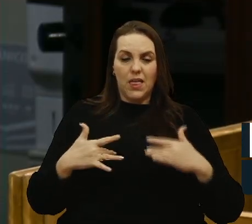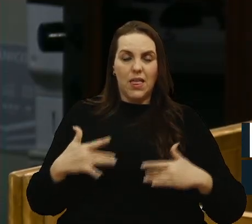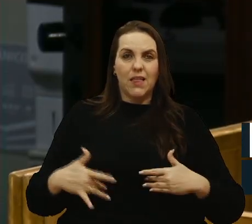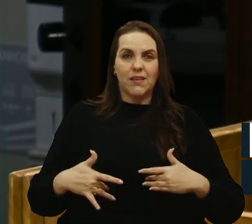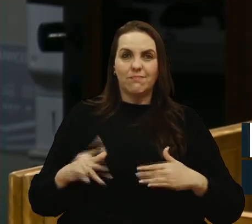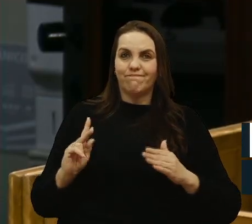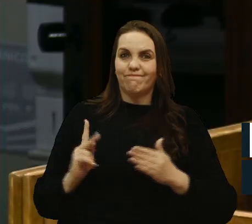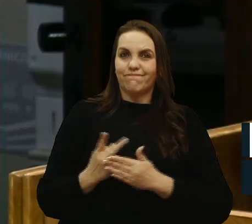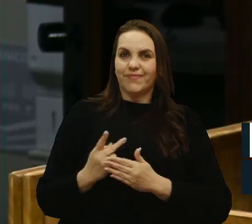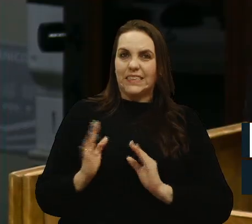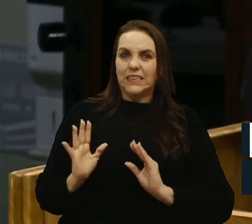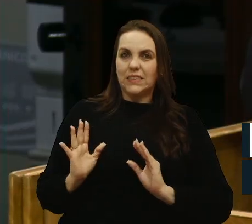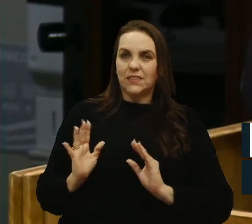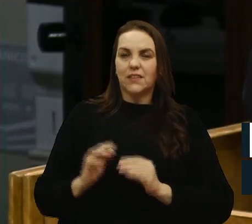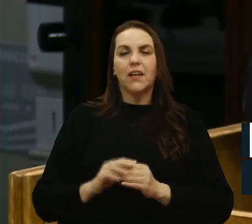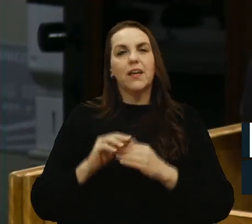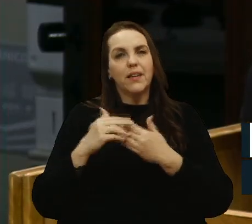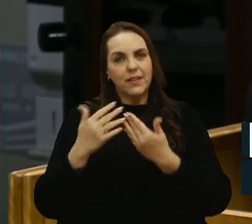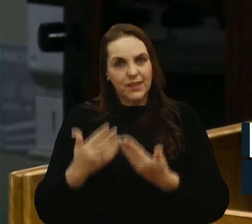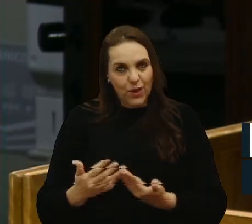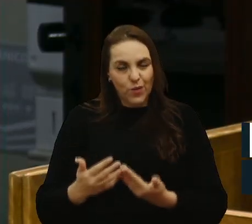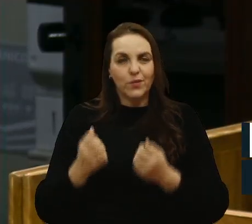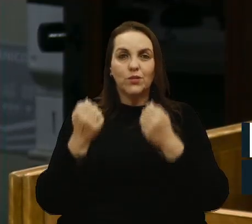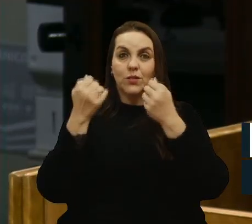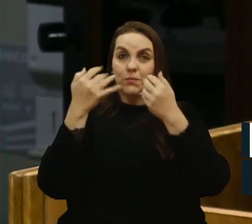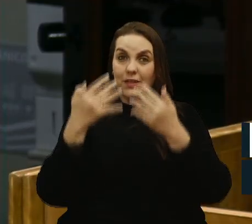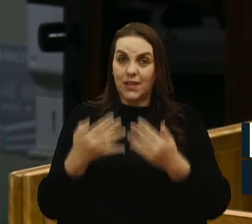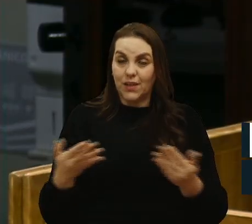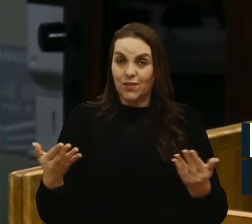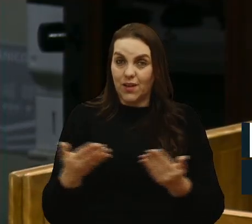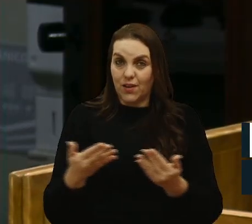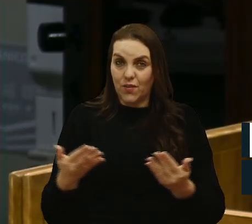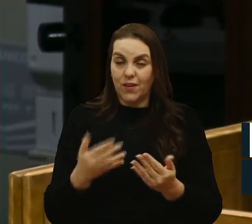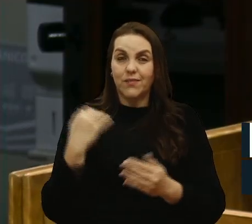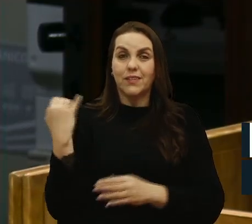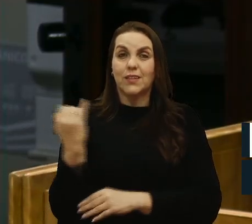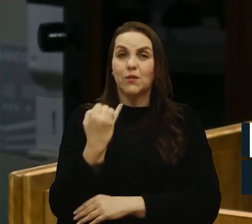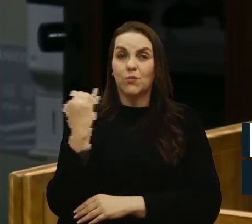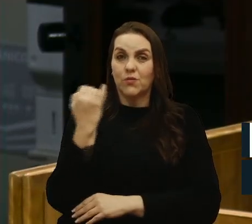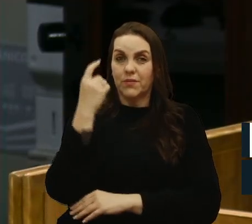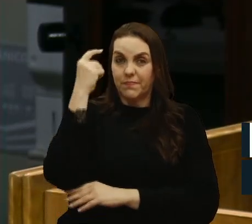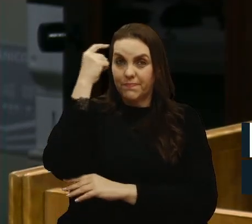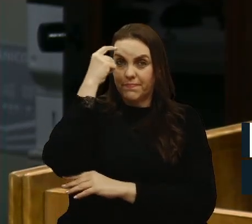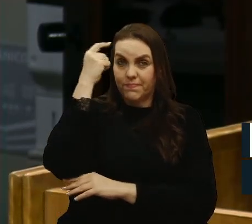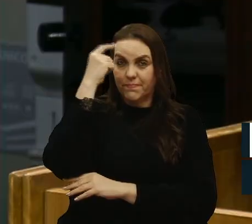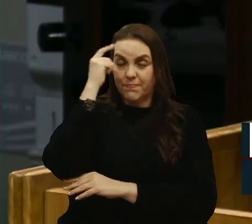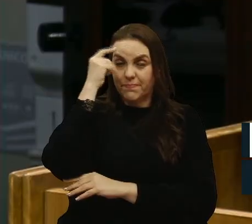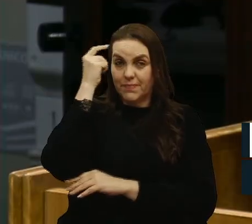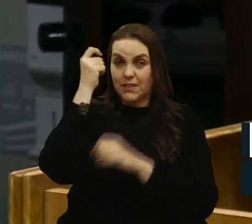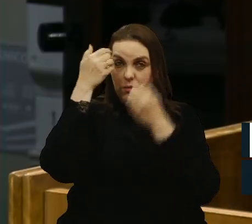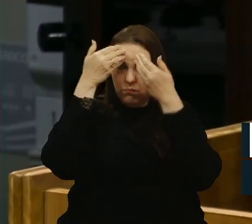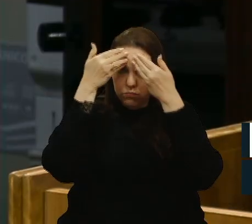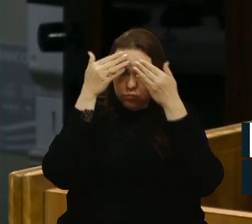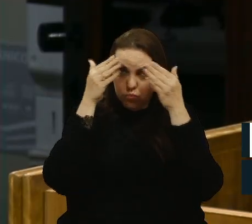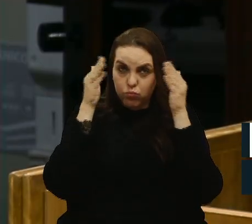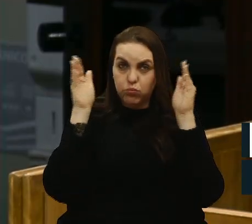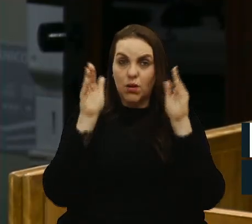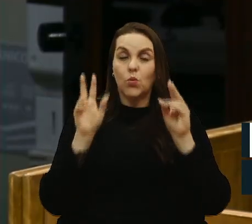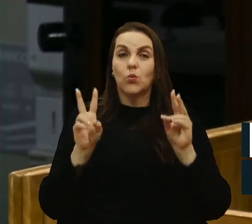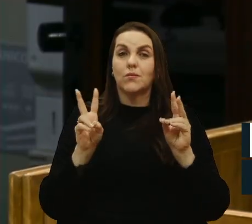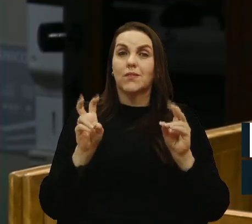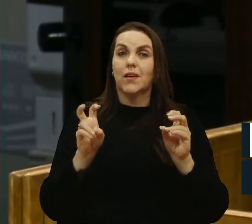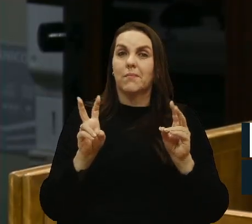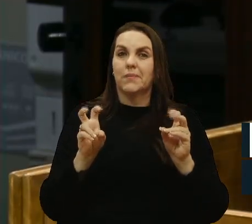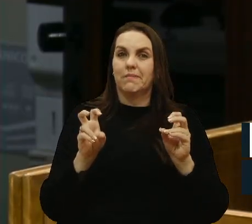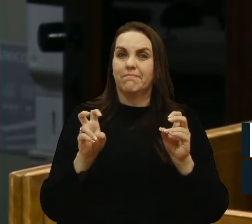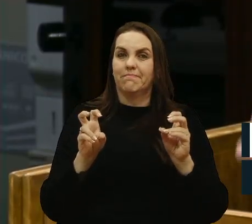forma diferente. Então eu só estou trazendo para a baila aqui a importância de pensarmos amplamente nesse tema para